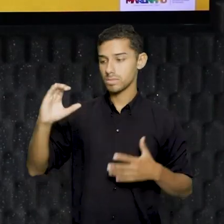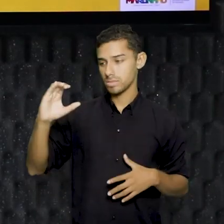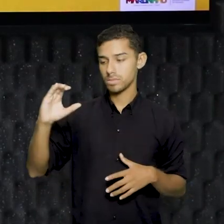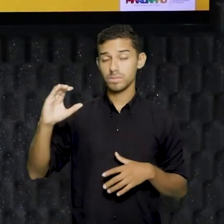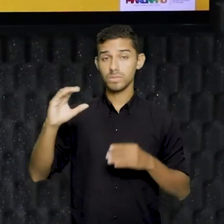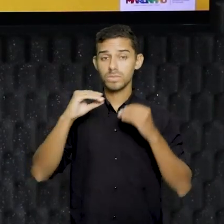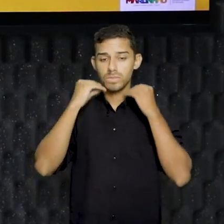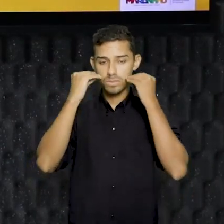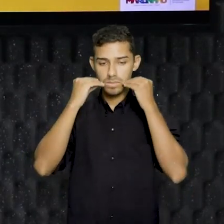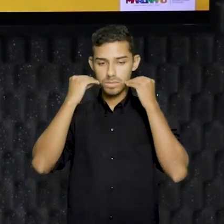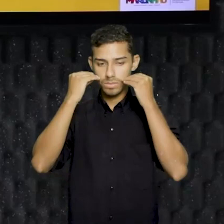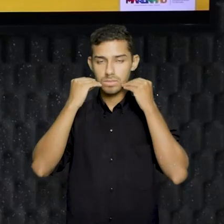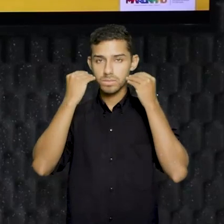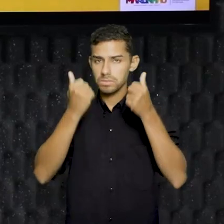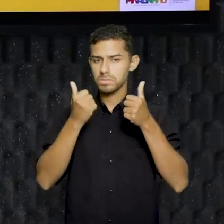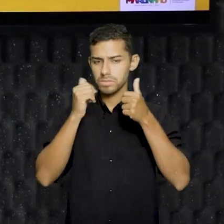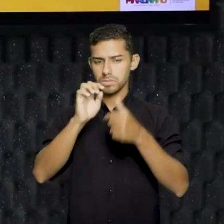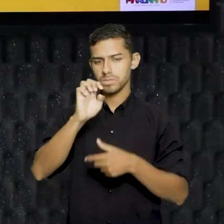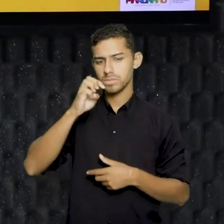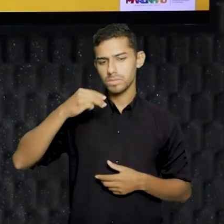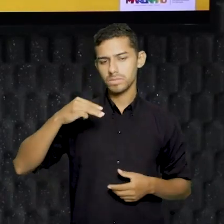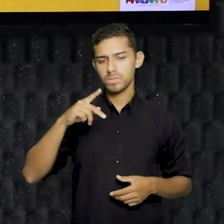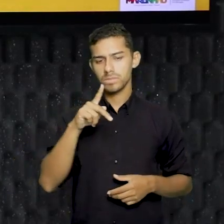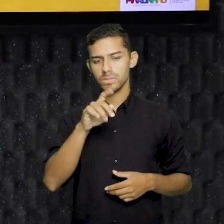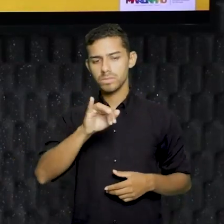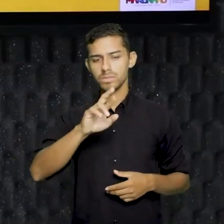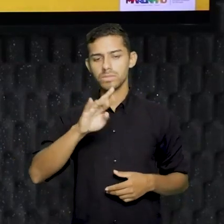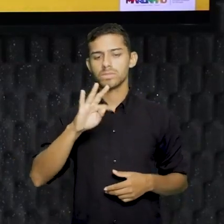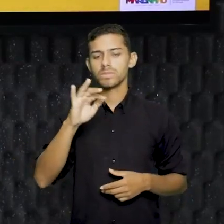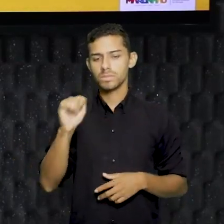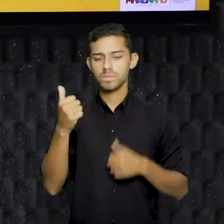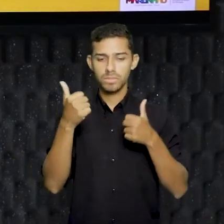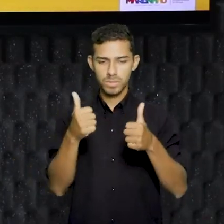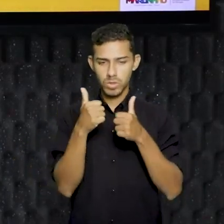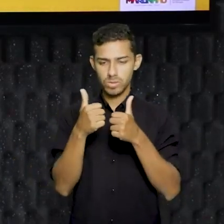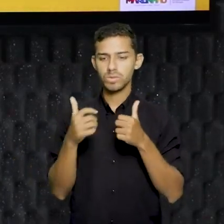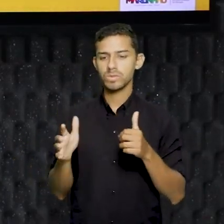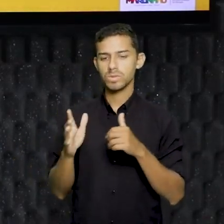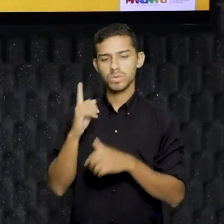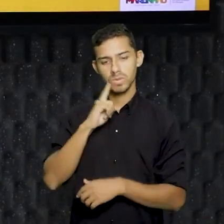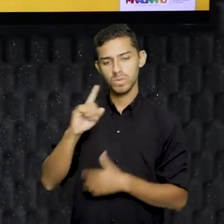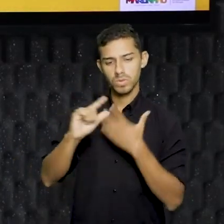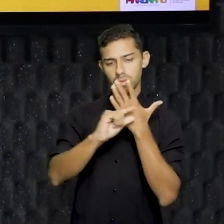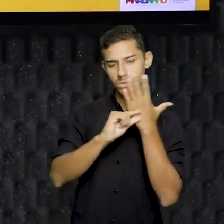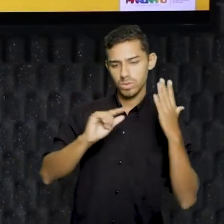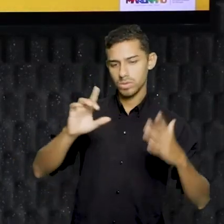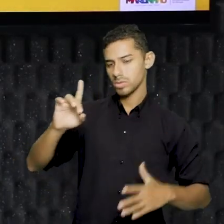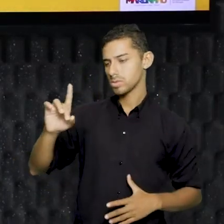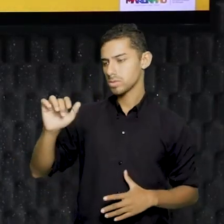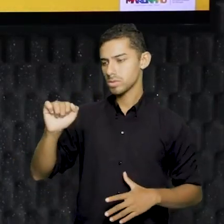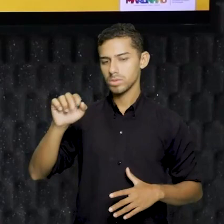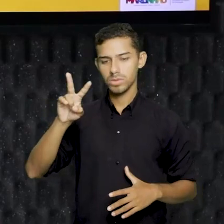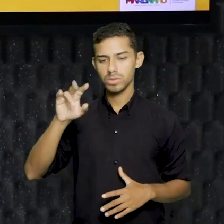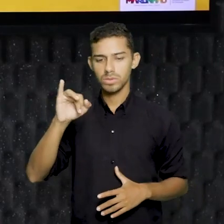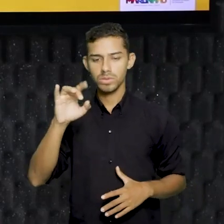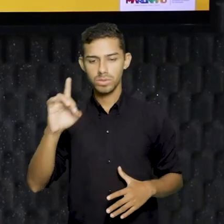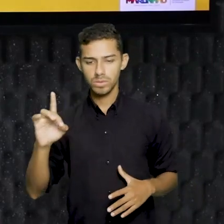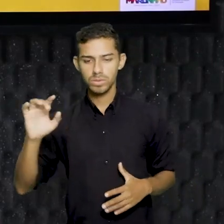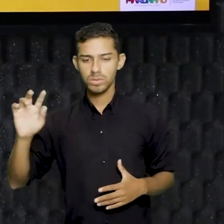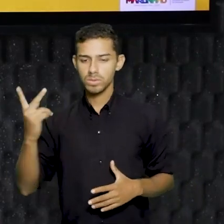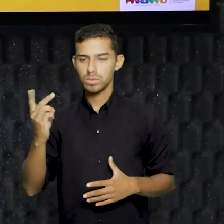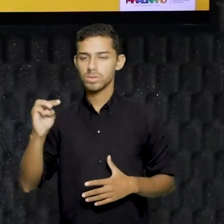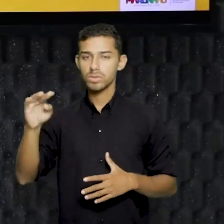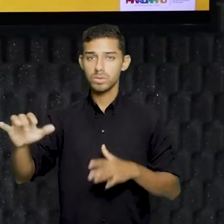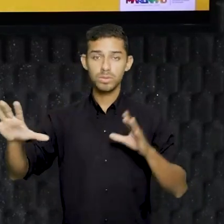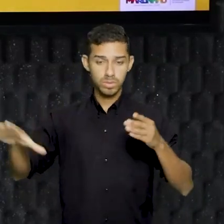então eu requisito que os senhores sempre quando olharem David hume encaixem ele a partir dos Sentidos